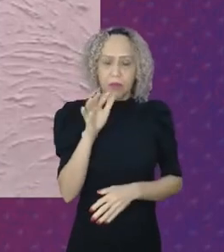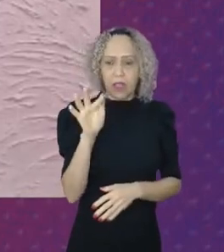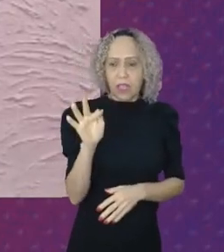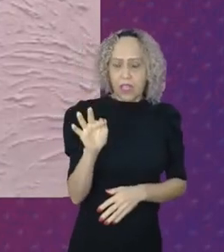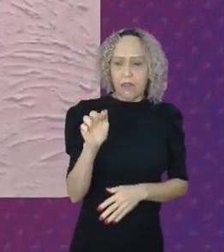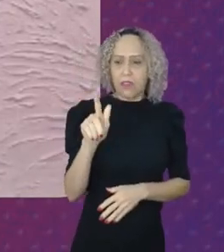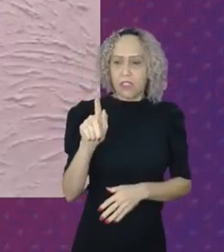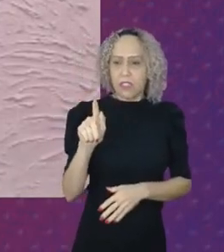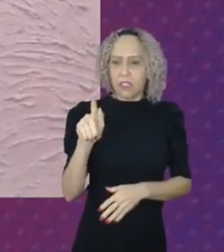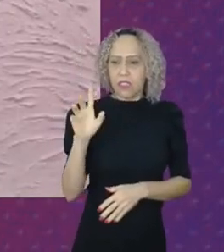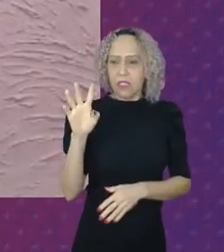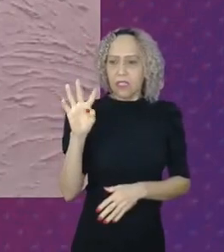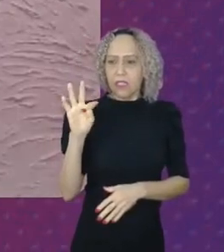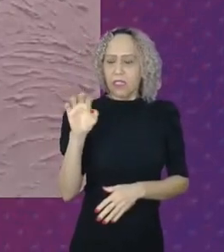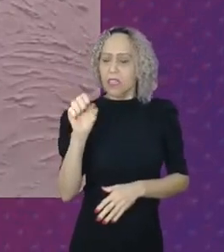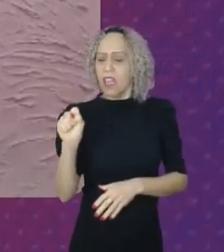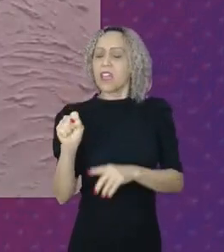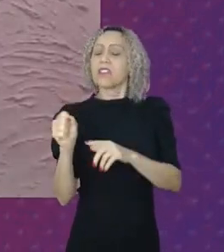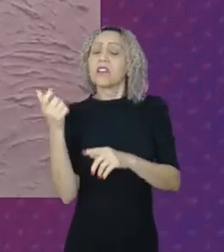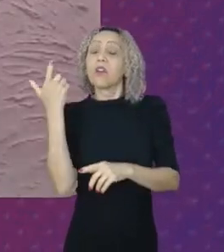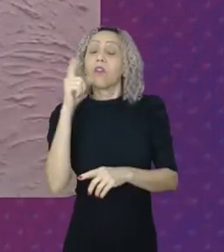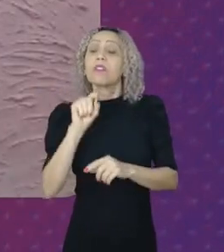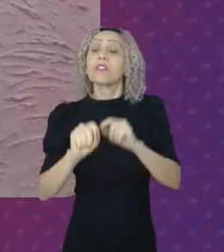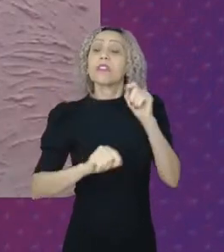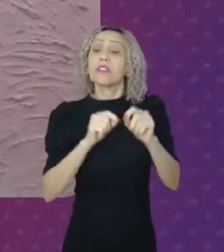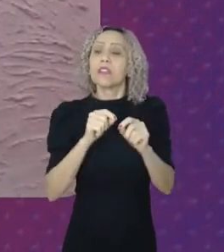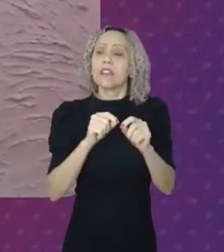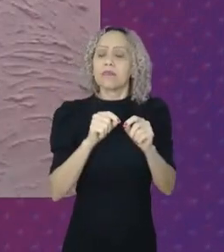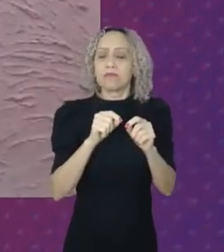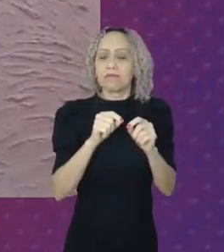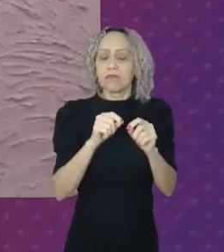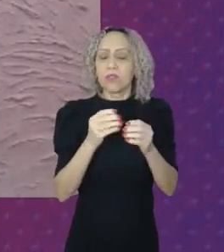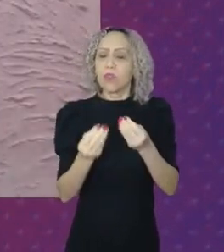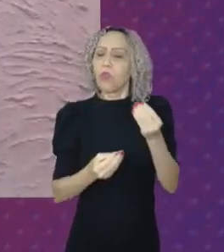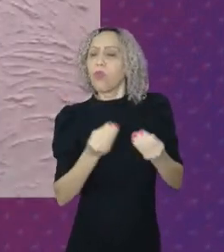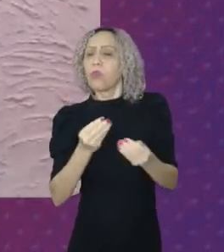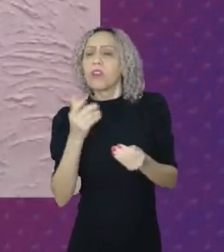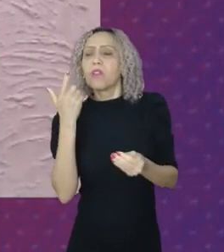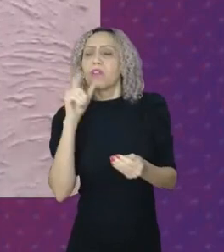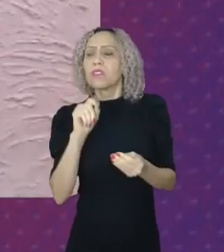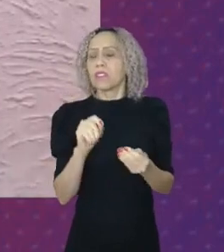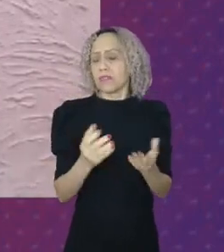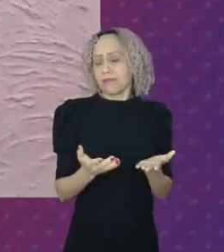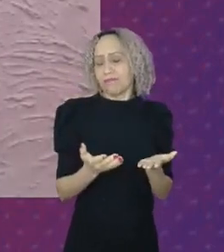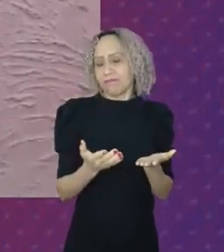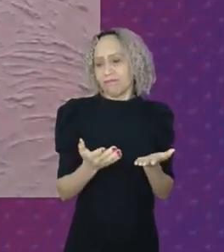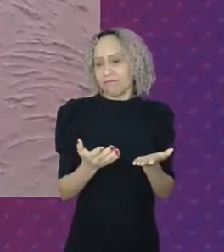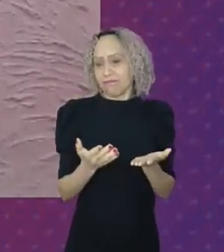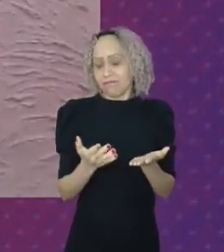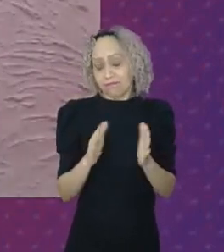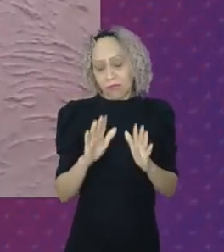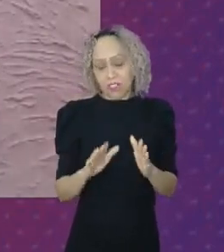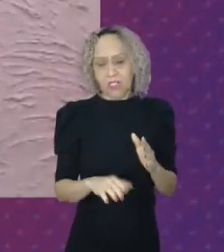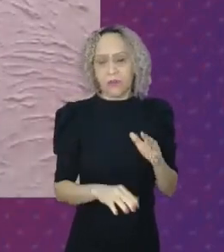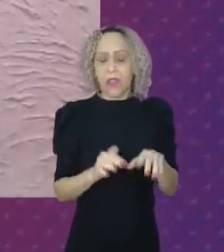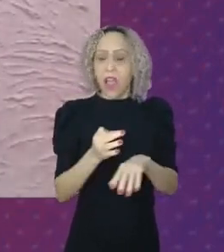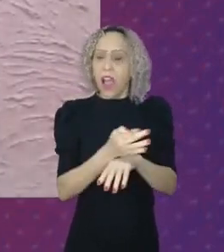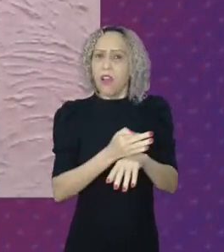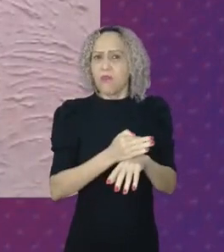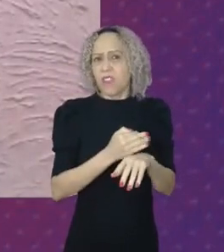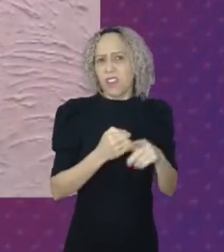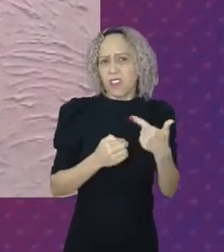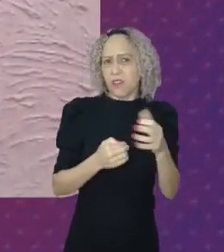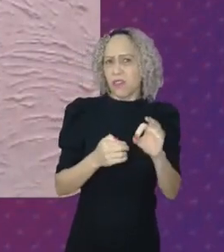todo ele, veio o fundo de garantia opcional, né? As férias eram de 20